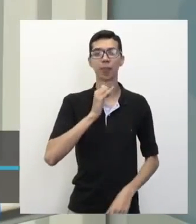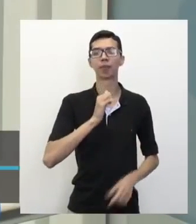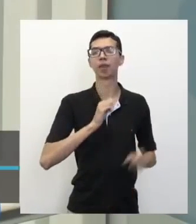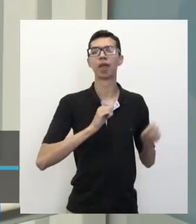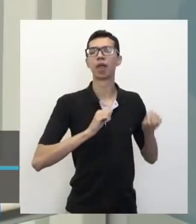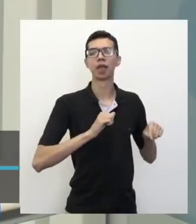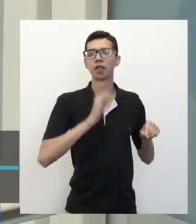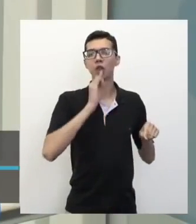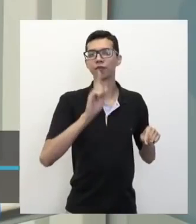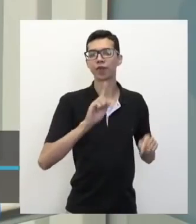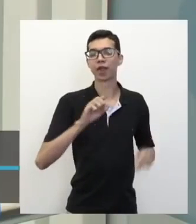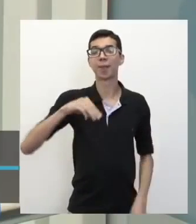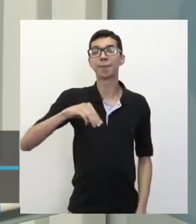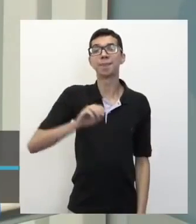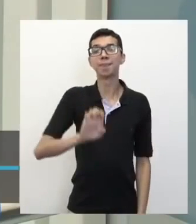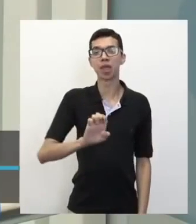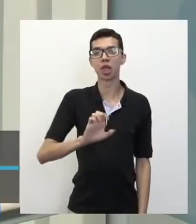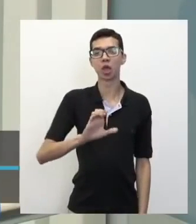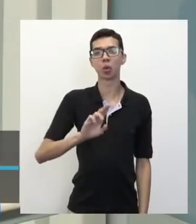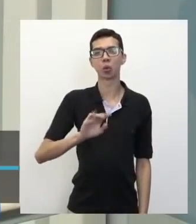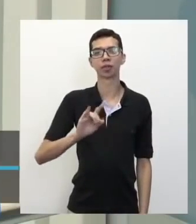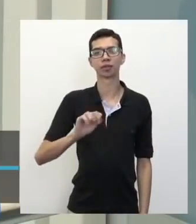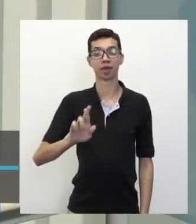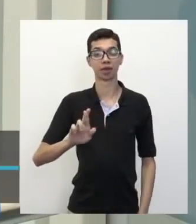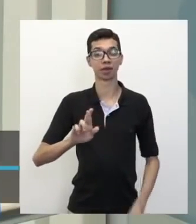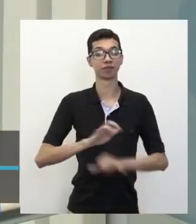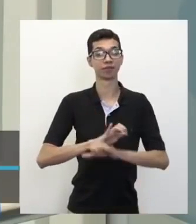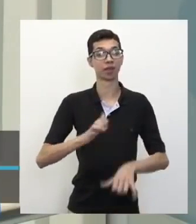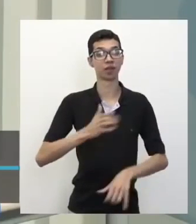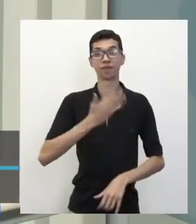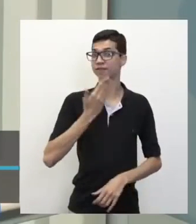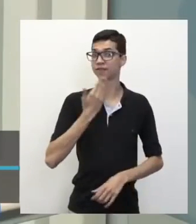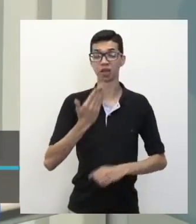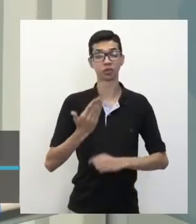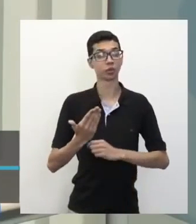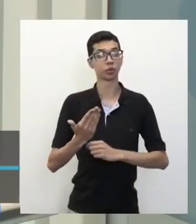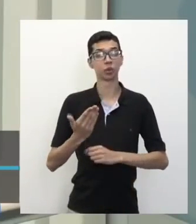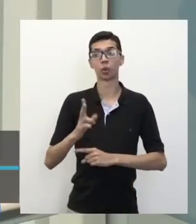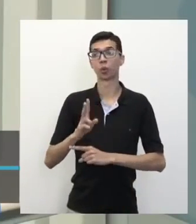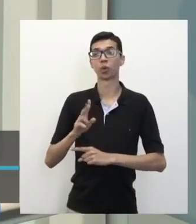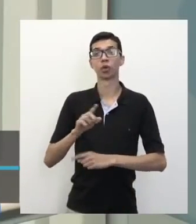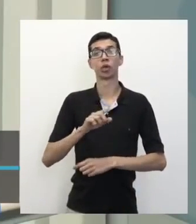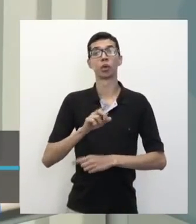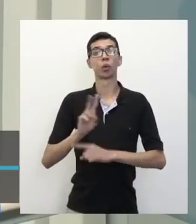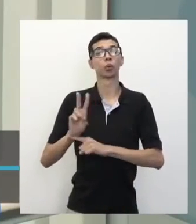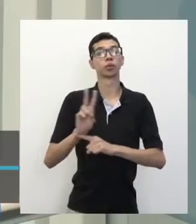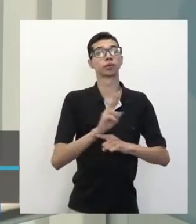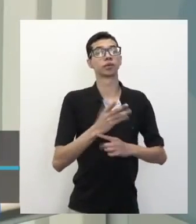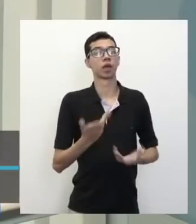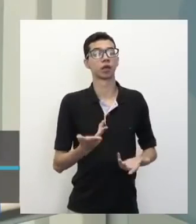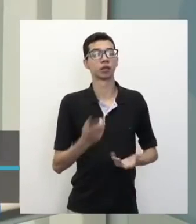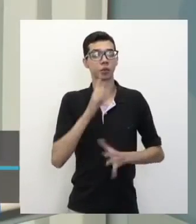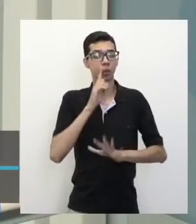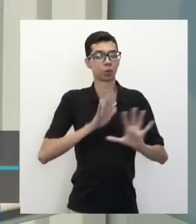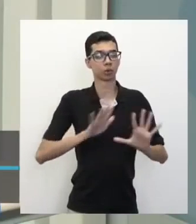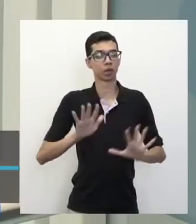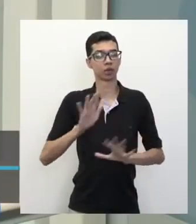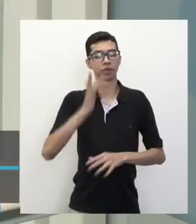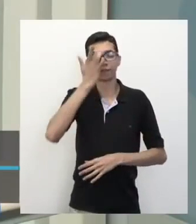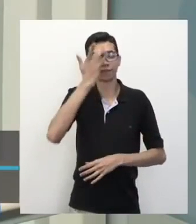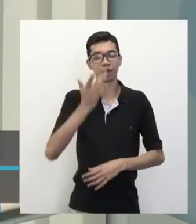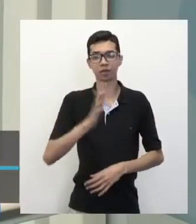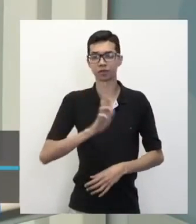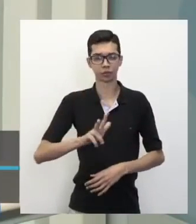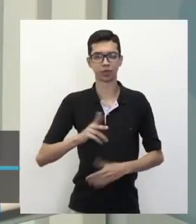me. Muito bem, o se cuidar no geral, não é fácil se cuidar dessa forma, não me cuidar, né? Não fala exatamente dela, só